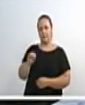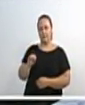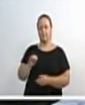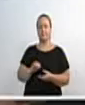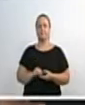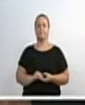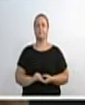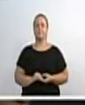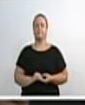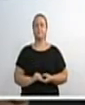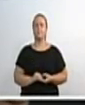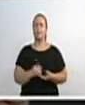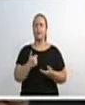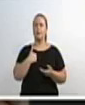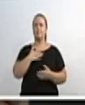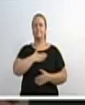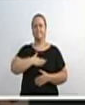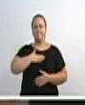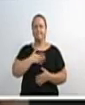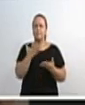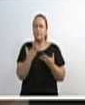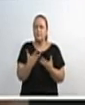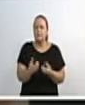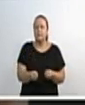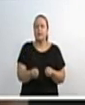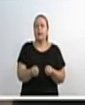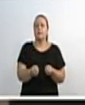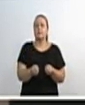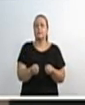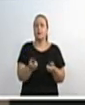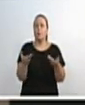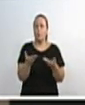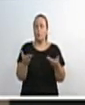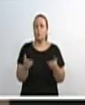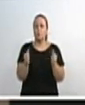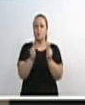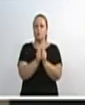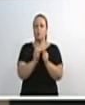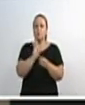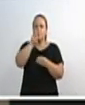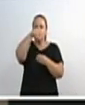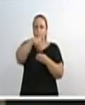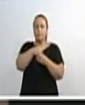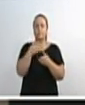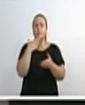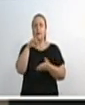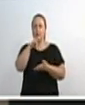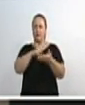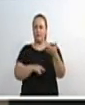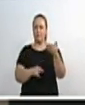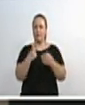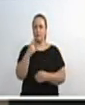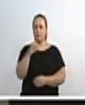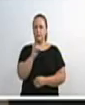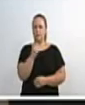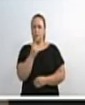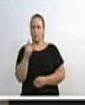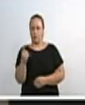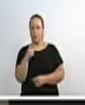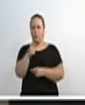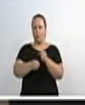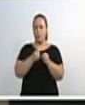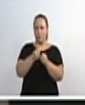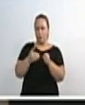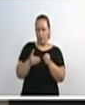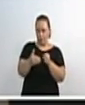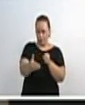presidente, que eu gostaria que acatasse incluísse na ordem do dia a inclusão do requerimento 101/2017 de duas entidades da audiência